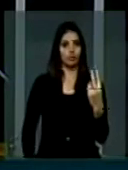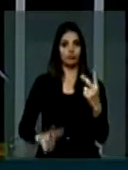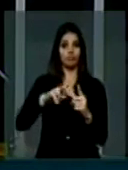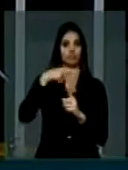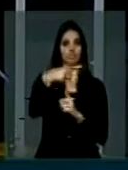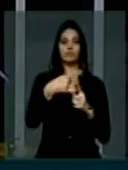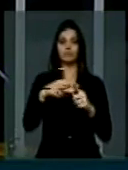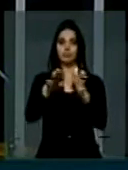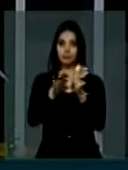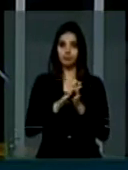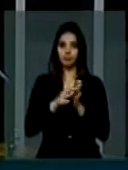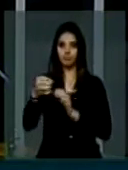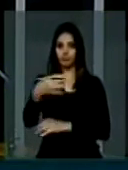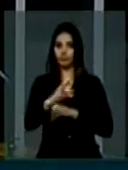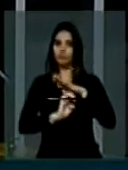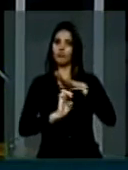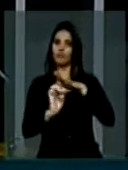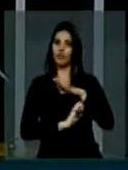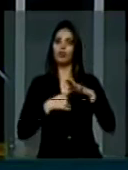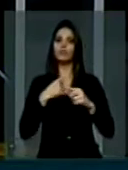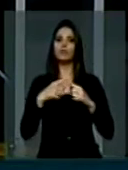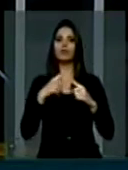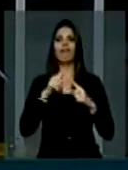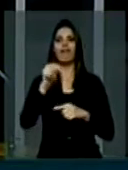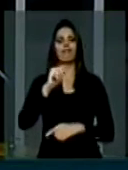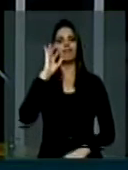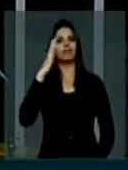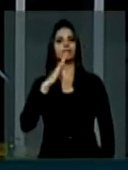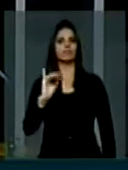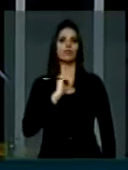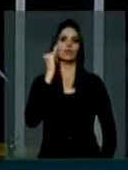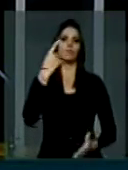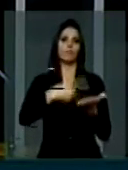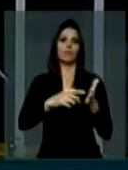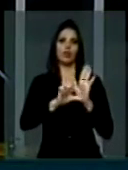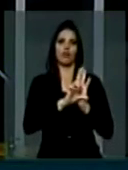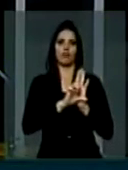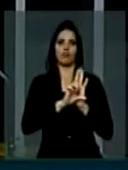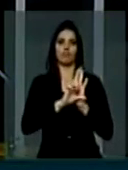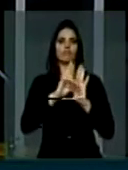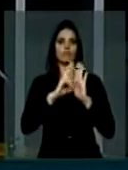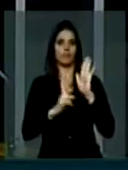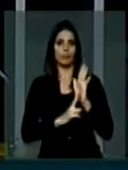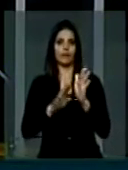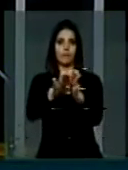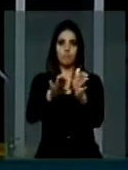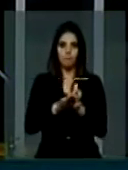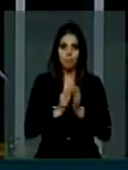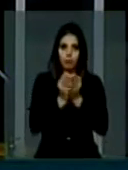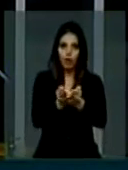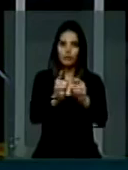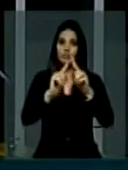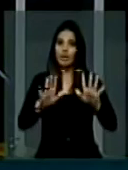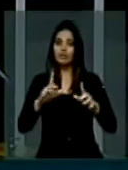para novos investidores constitui ponto decisivo no novo marco regulatório, que, no entanto, ainda encalha